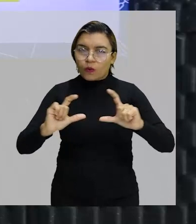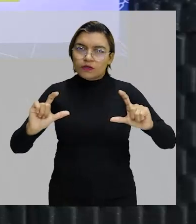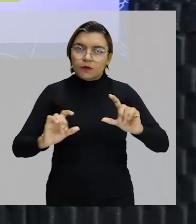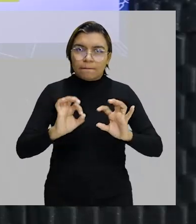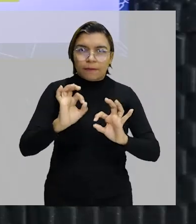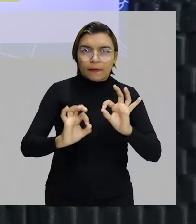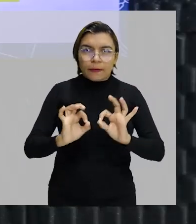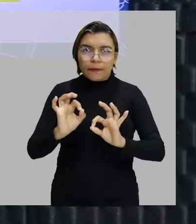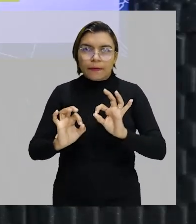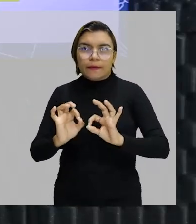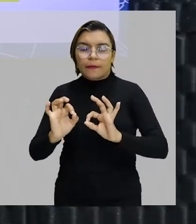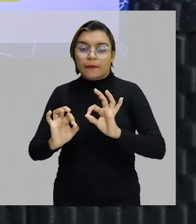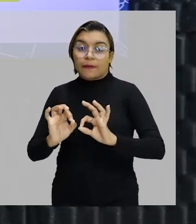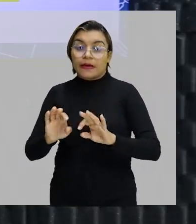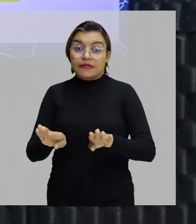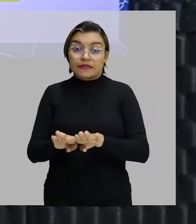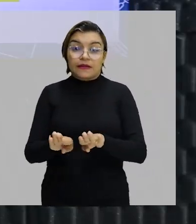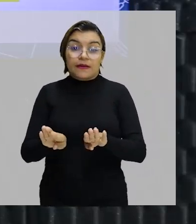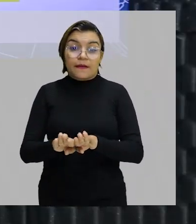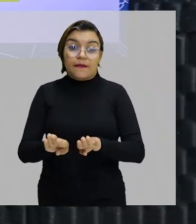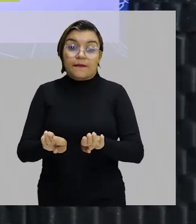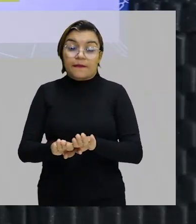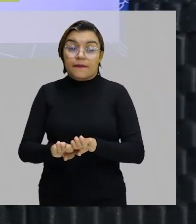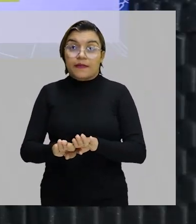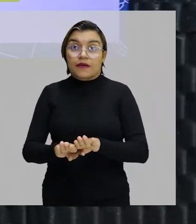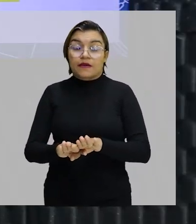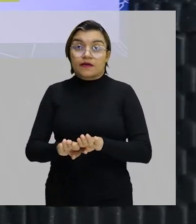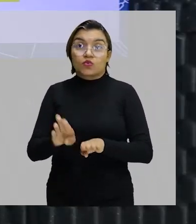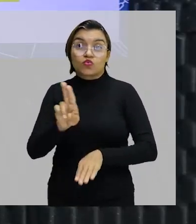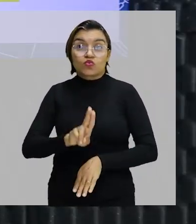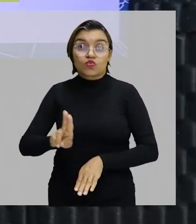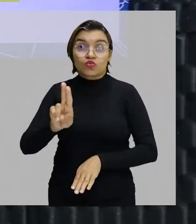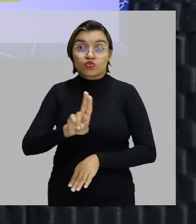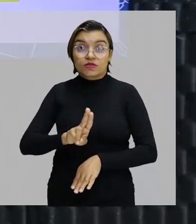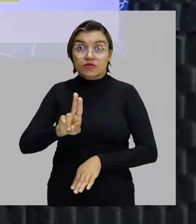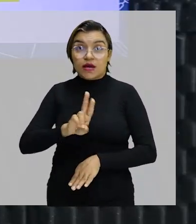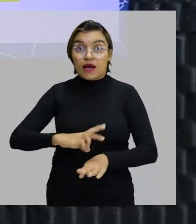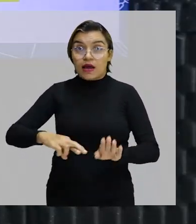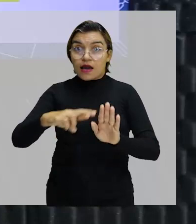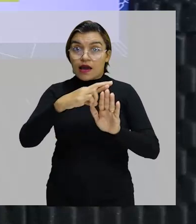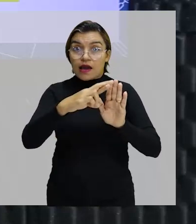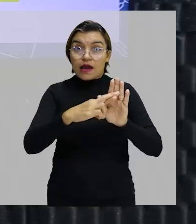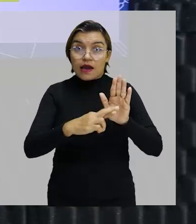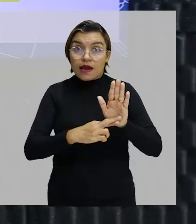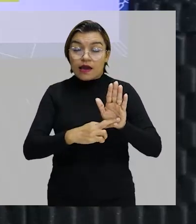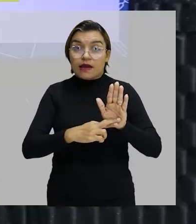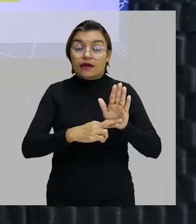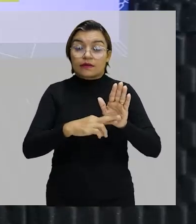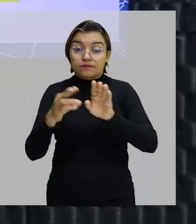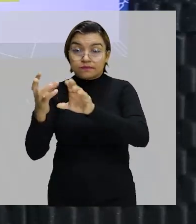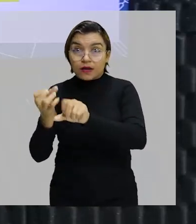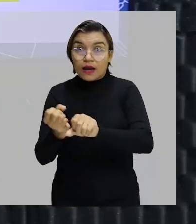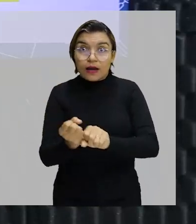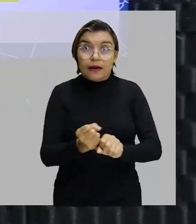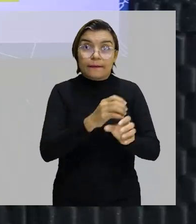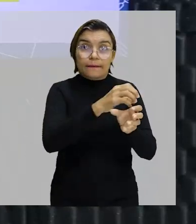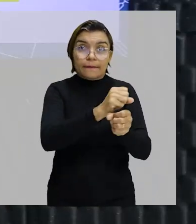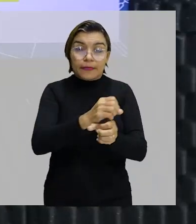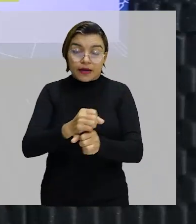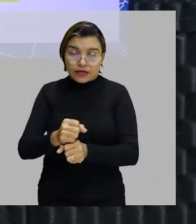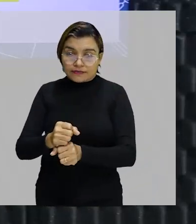equação e estabelecer a regra de 3. São esses passos, né? A gente não precisa